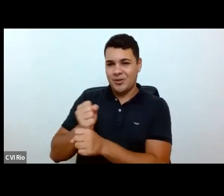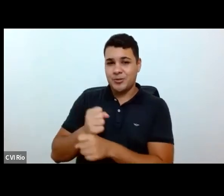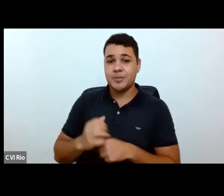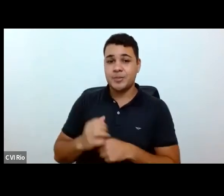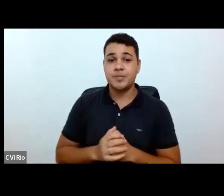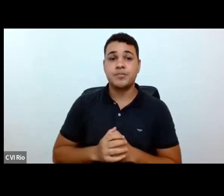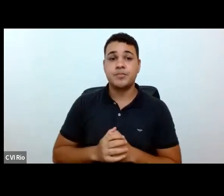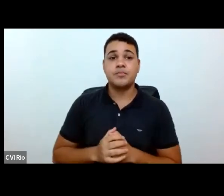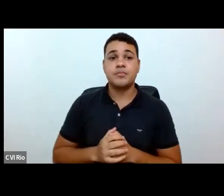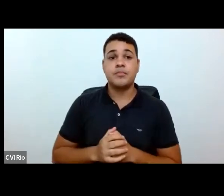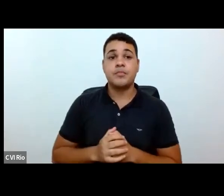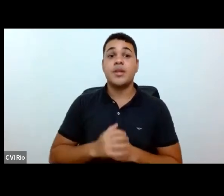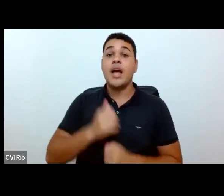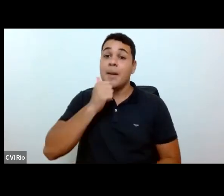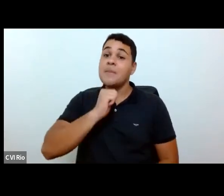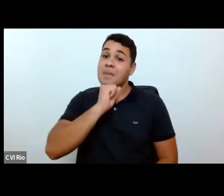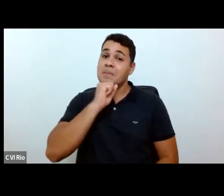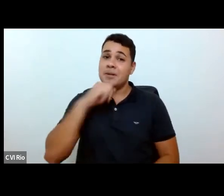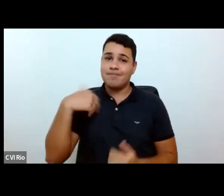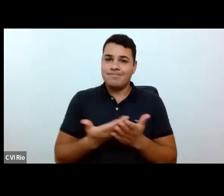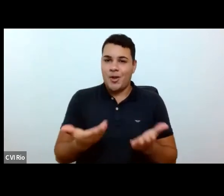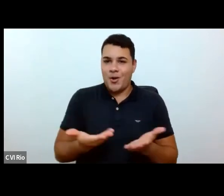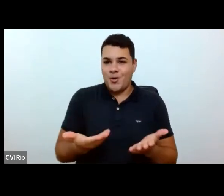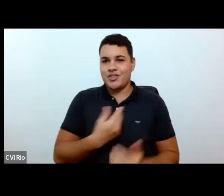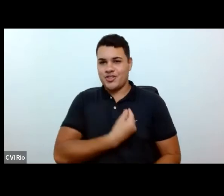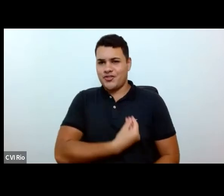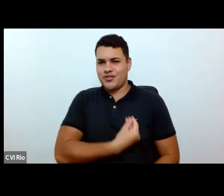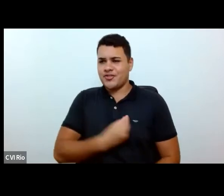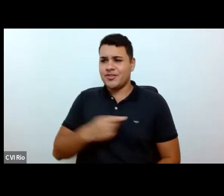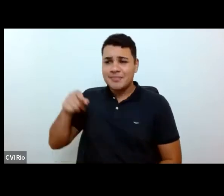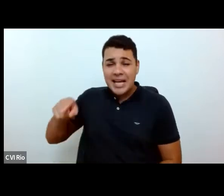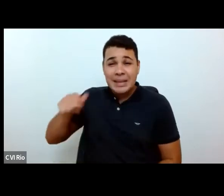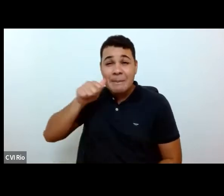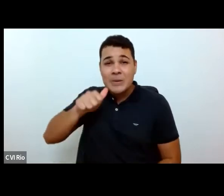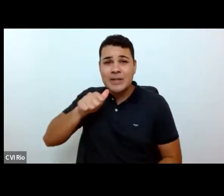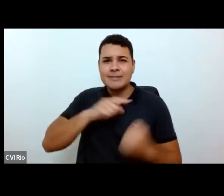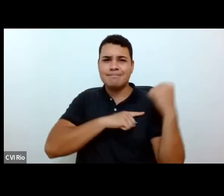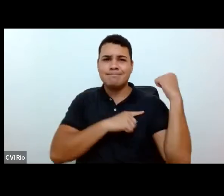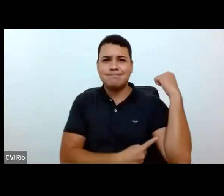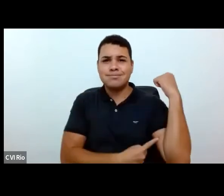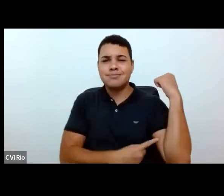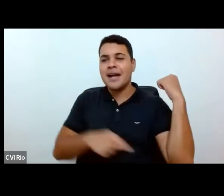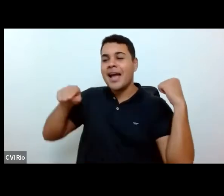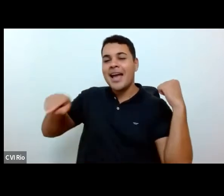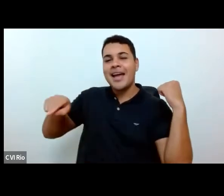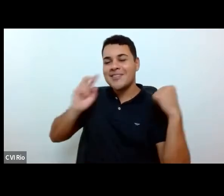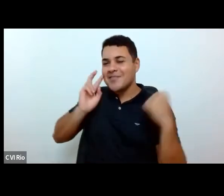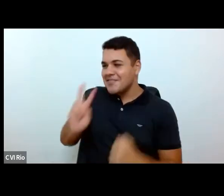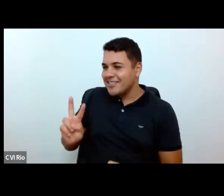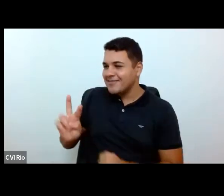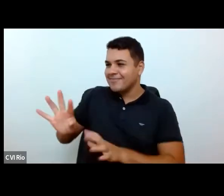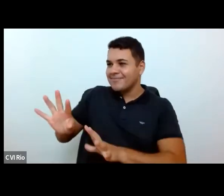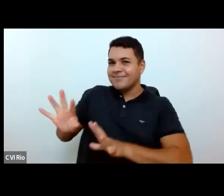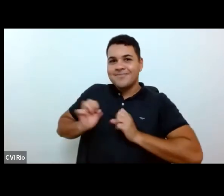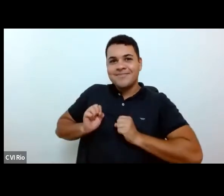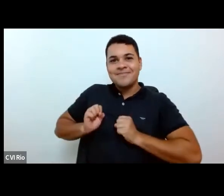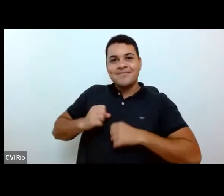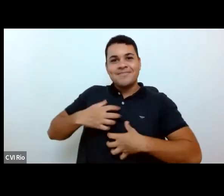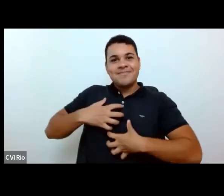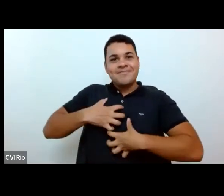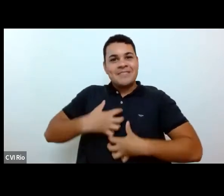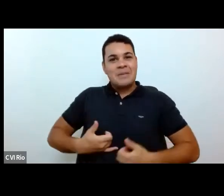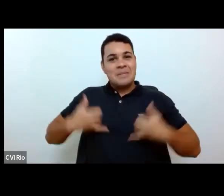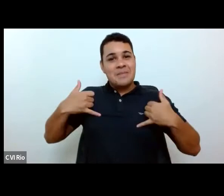2019. A minha mãe segue viva, né? Uma mulher guerreira, minha maior inspiração na minha vida. Tenho